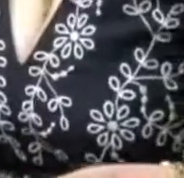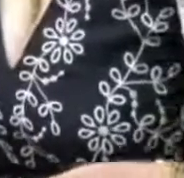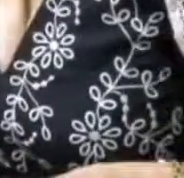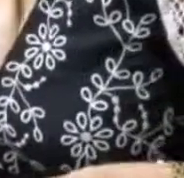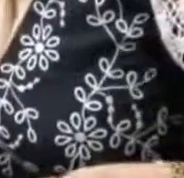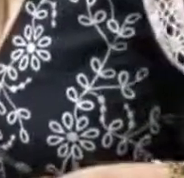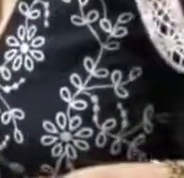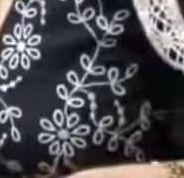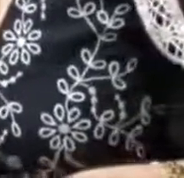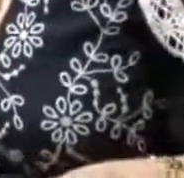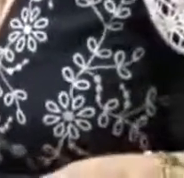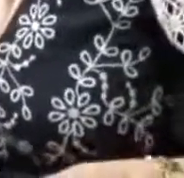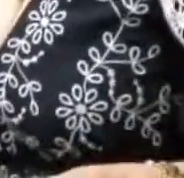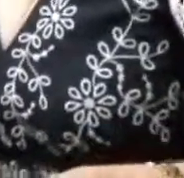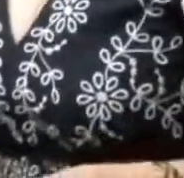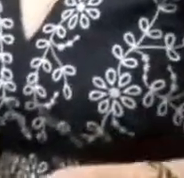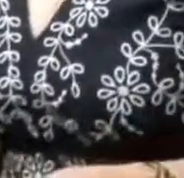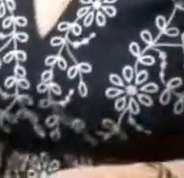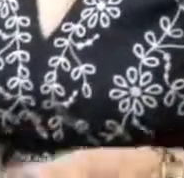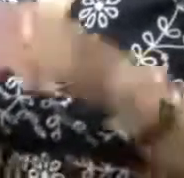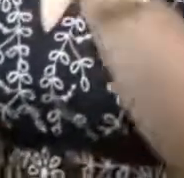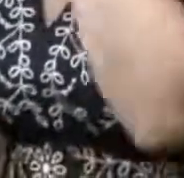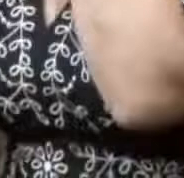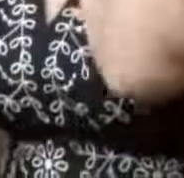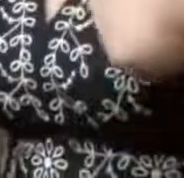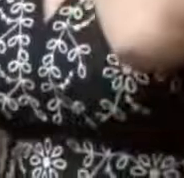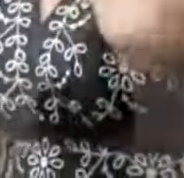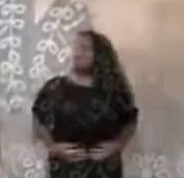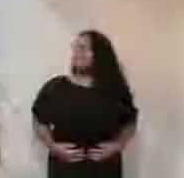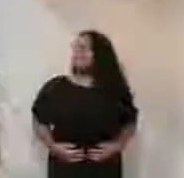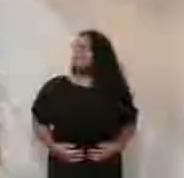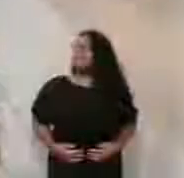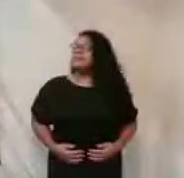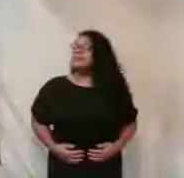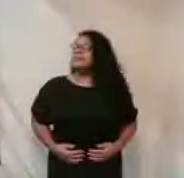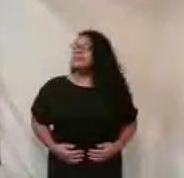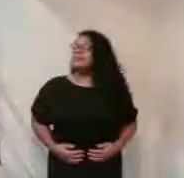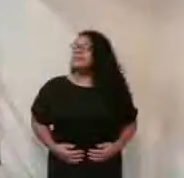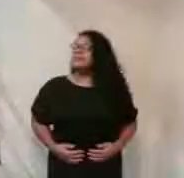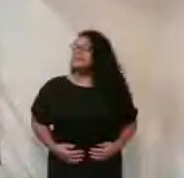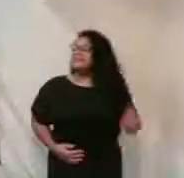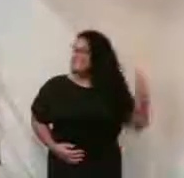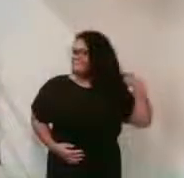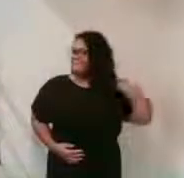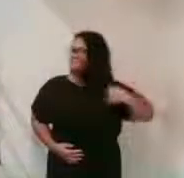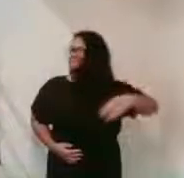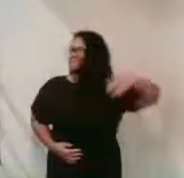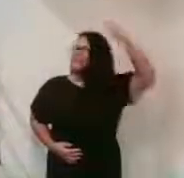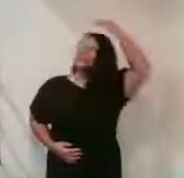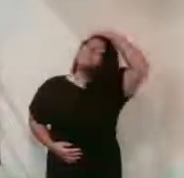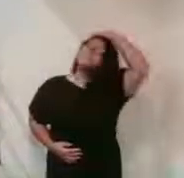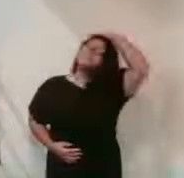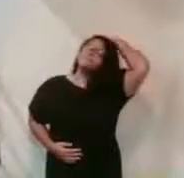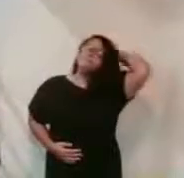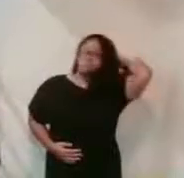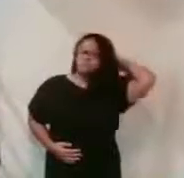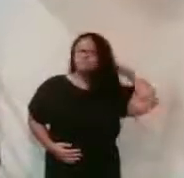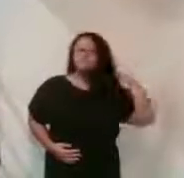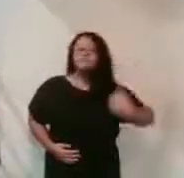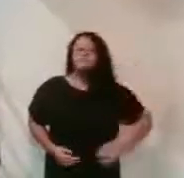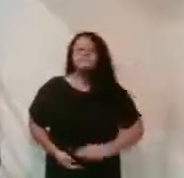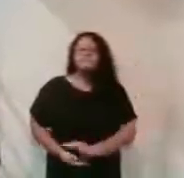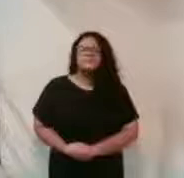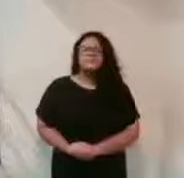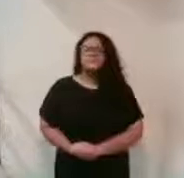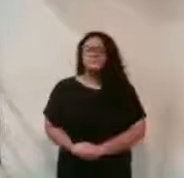Bom dia a todas e a todos. É uma imensa satisfação aqui estar presente nesse evento de